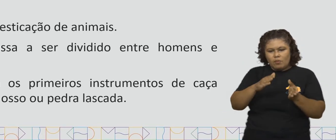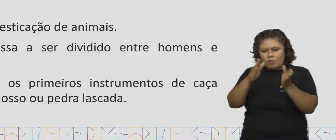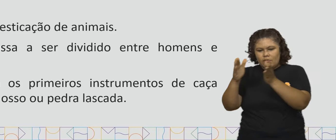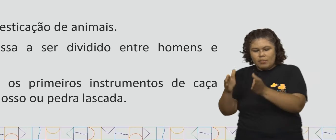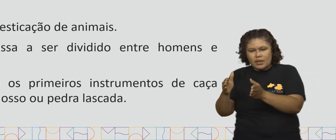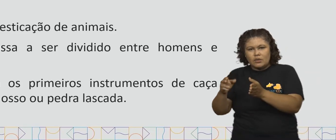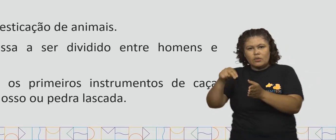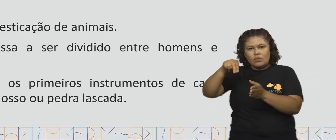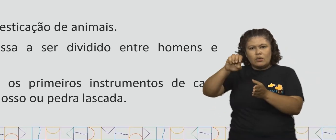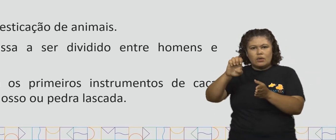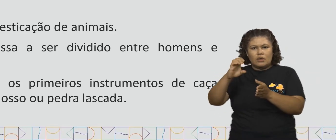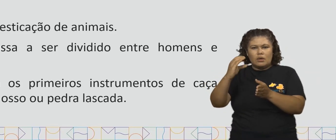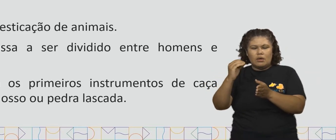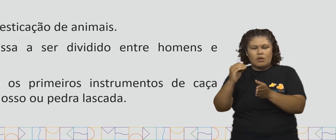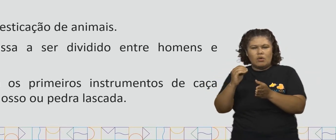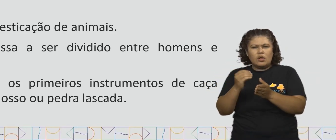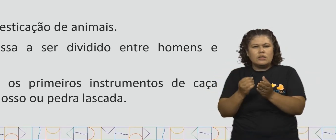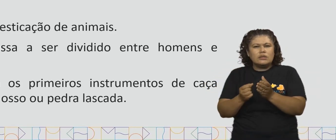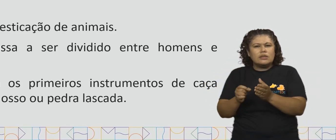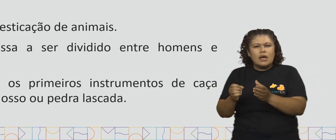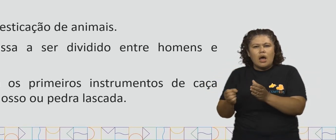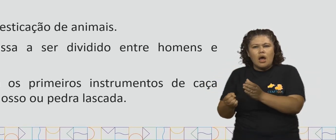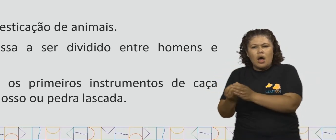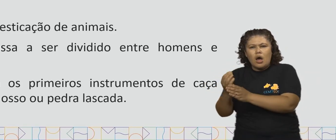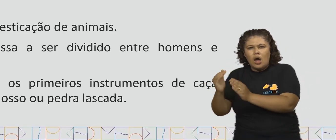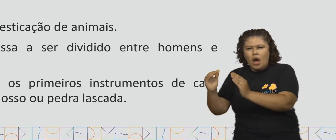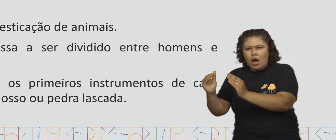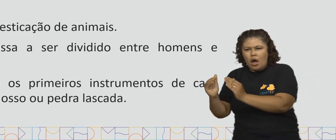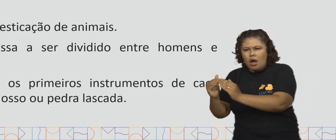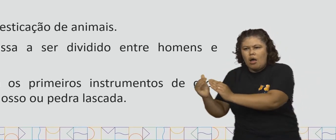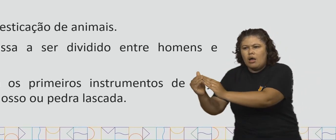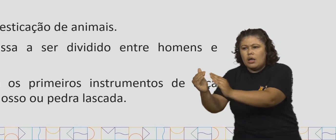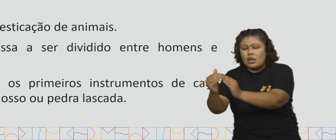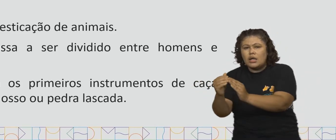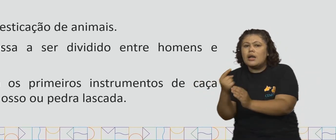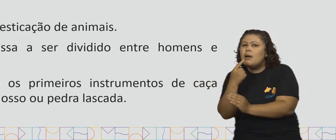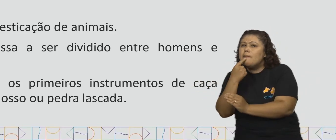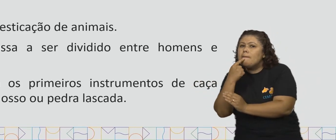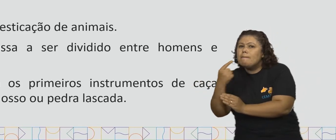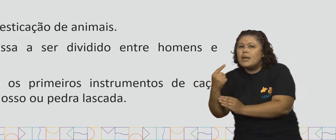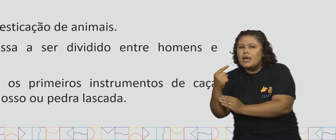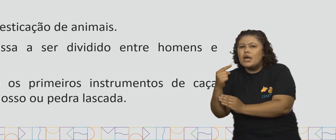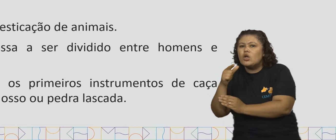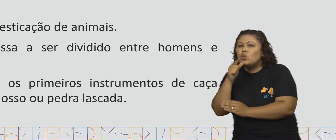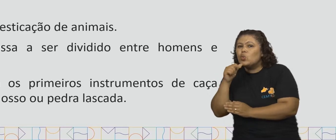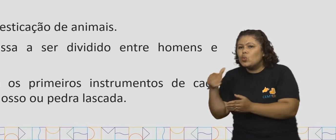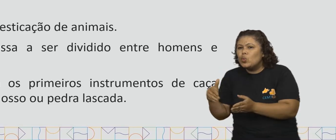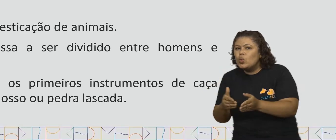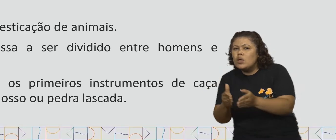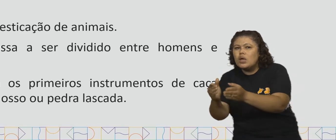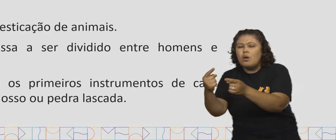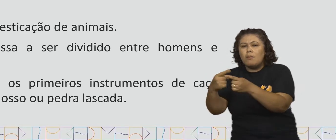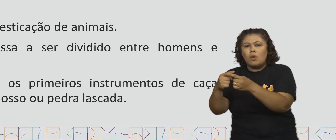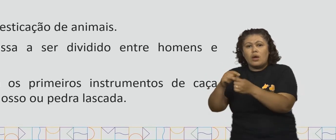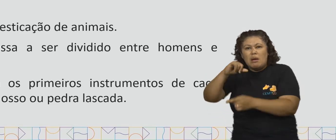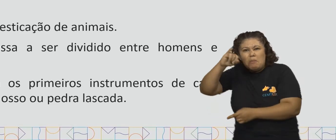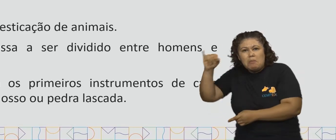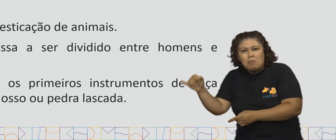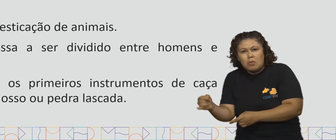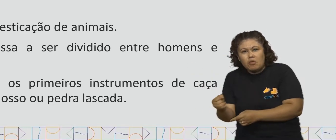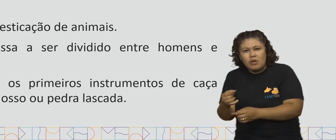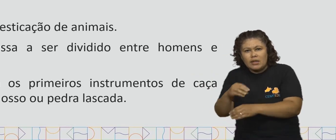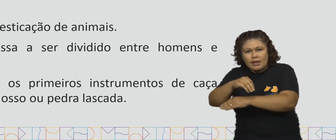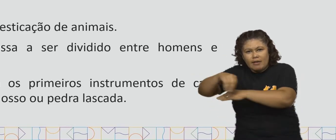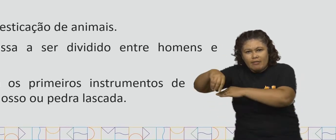eram criadas próximas de rios, para aproveitar a terra fértil e água para seres humanos e animais.